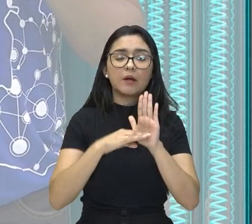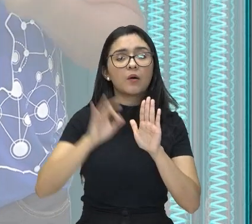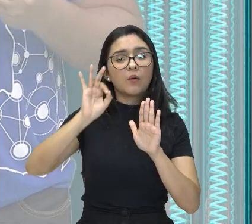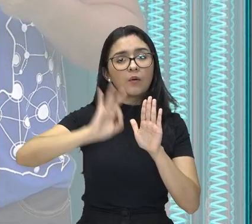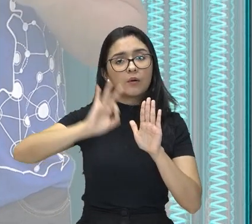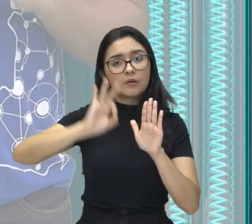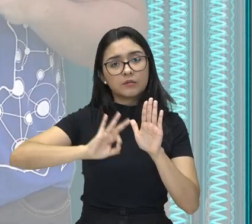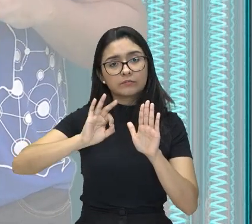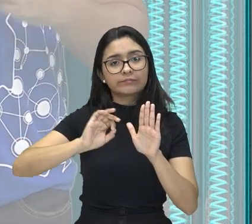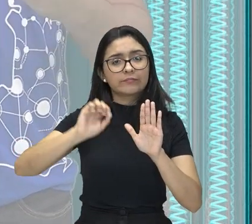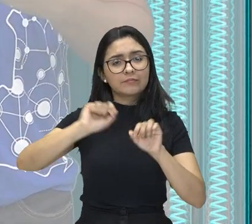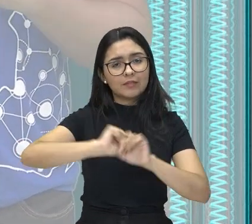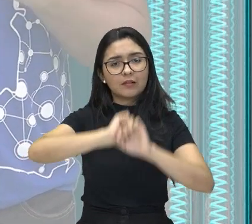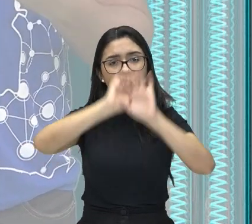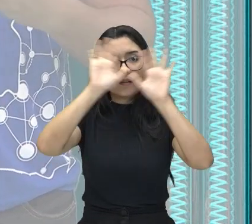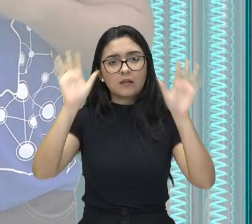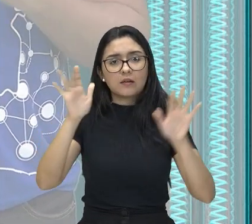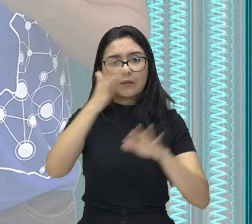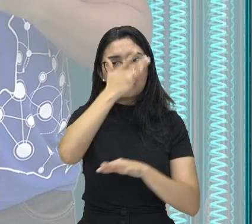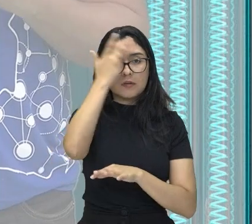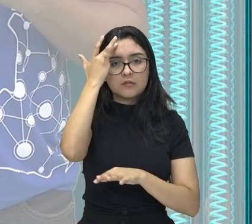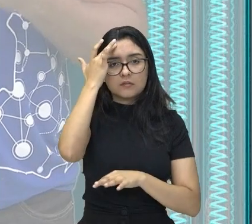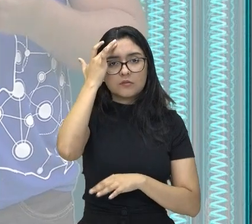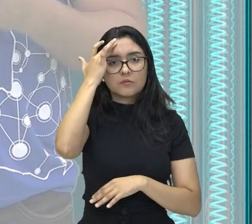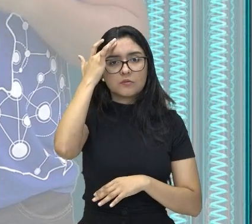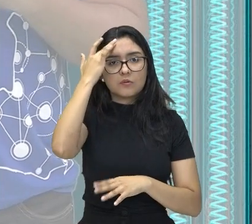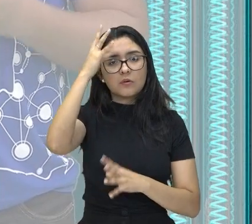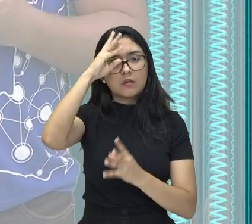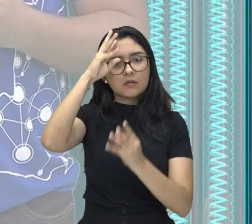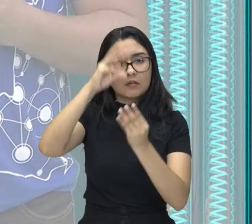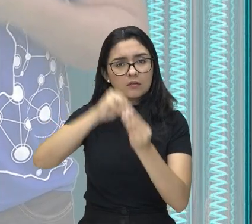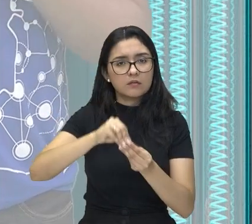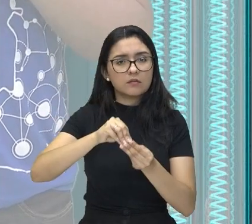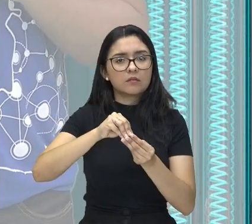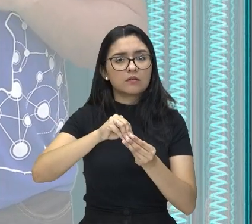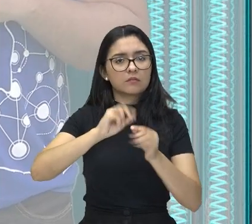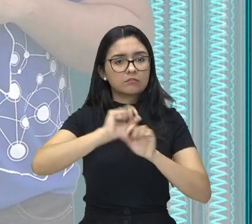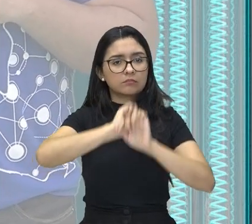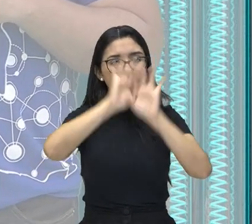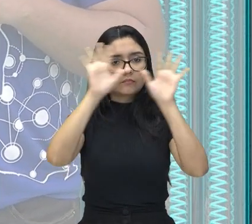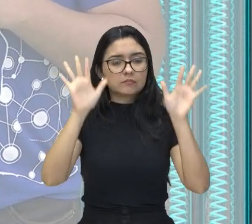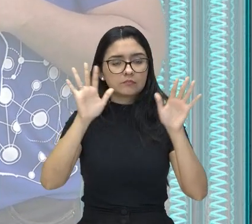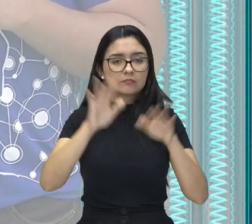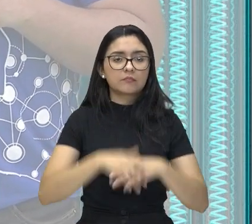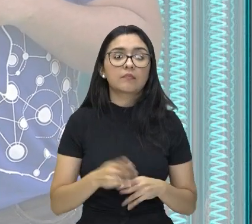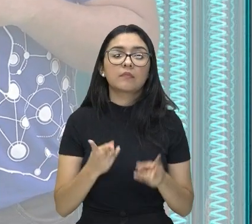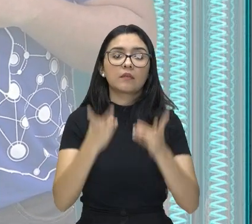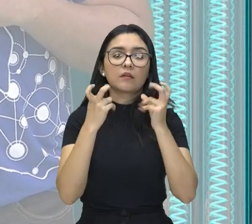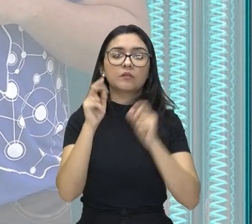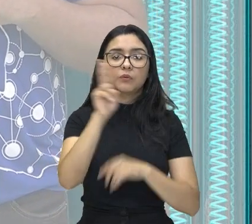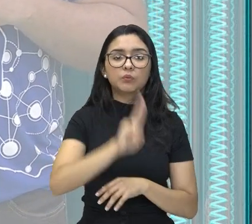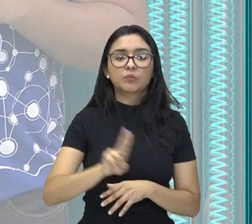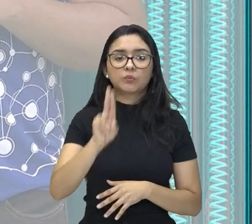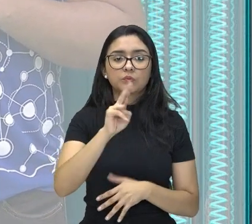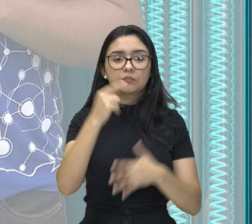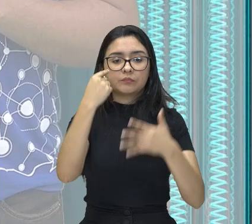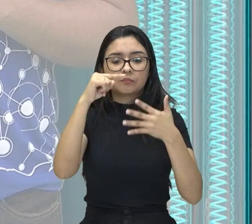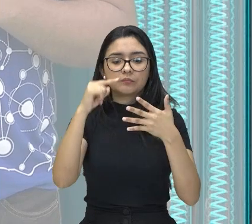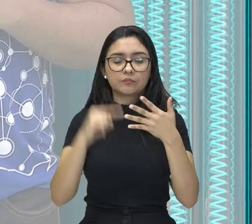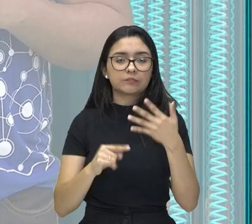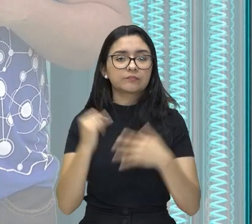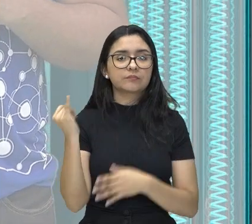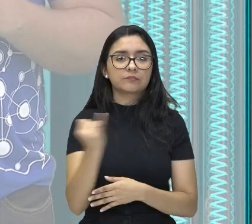mais clara para a pessoa com quem nós estamos interagindo as nossas ideias. Então, observem que o uso dessas palavras aqui é